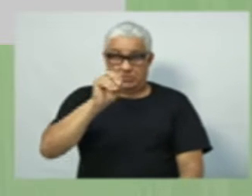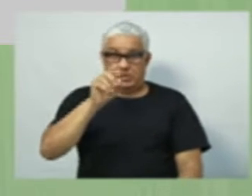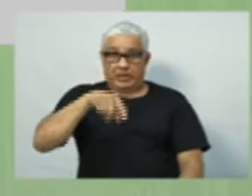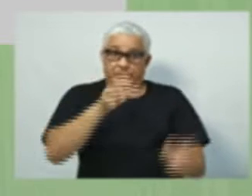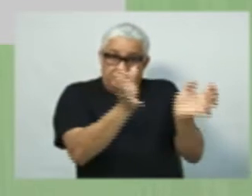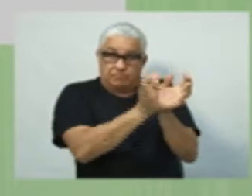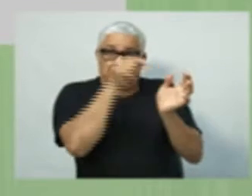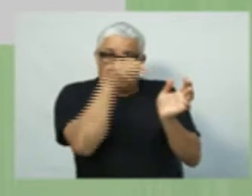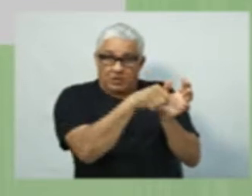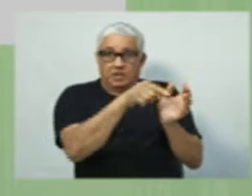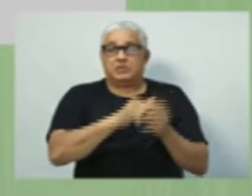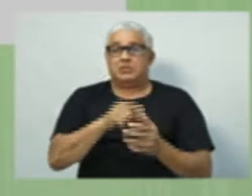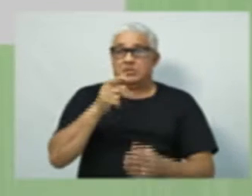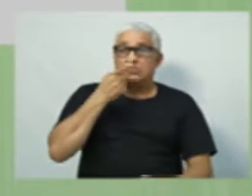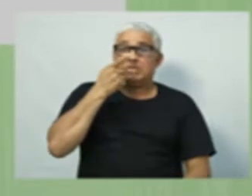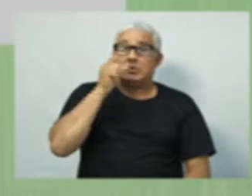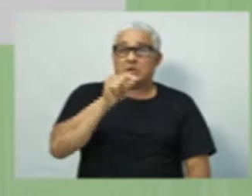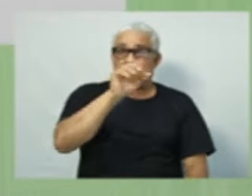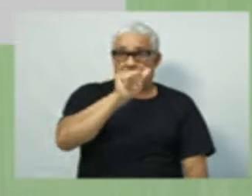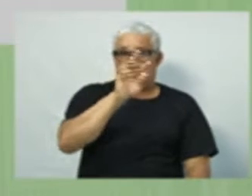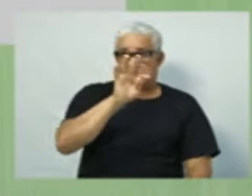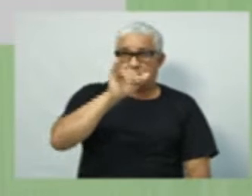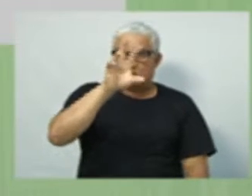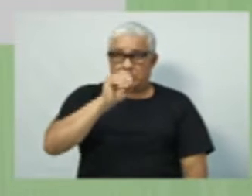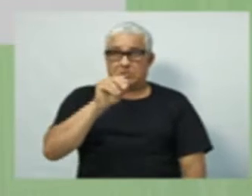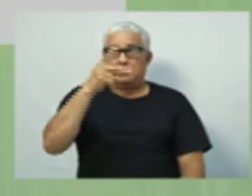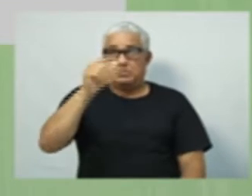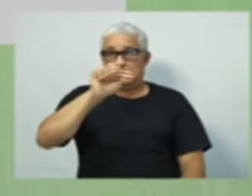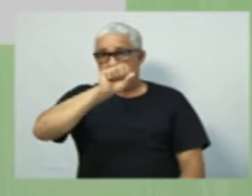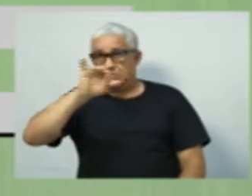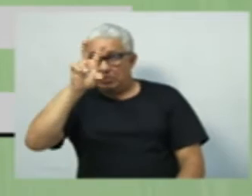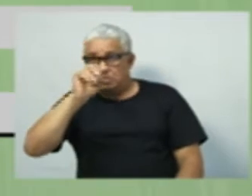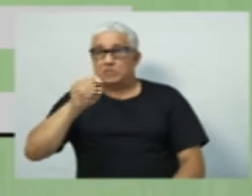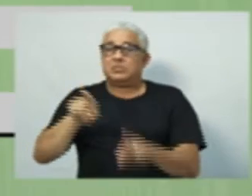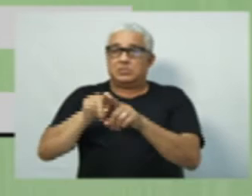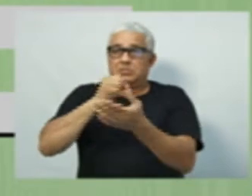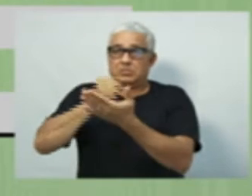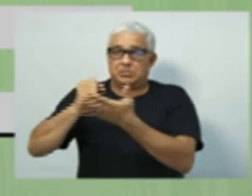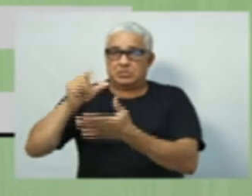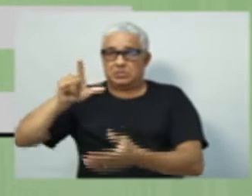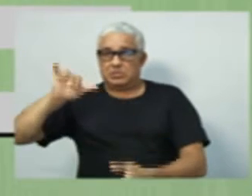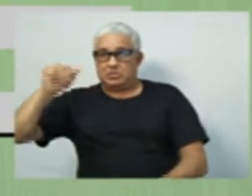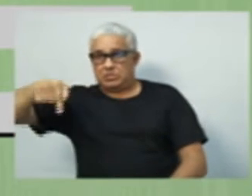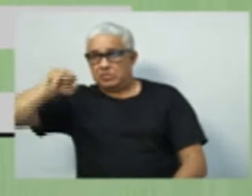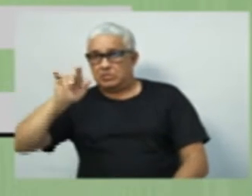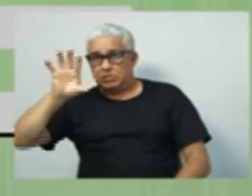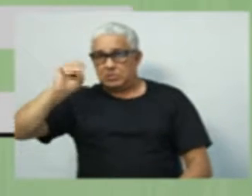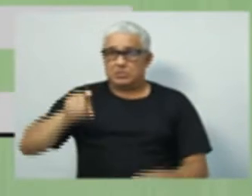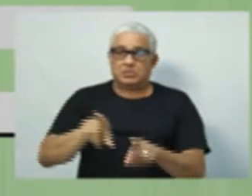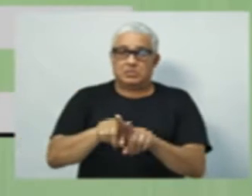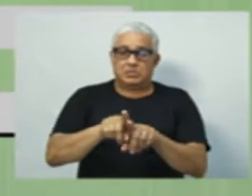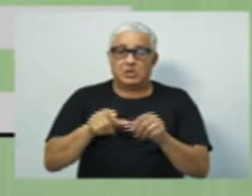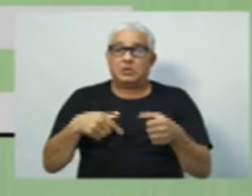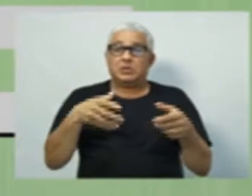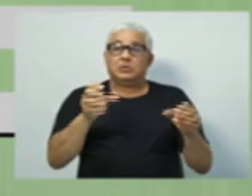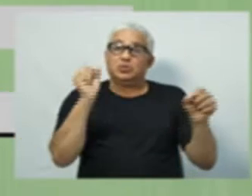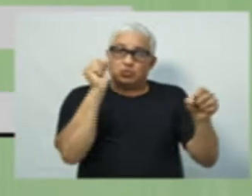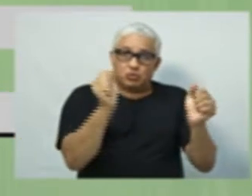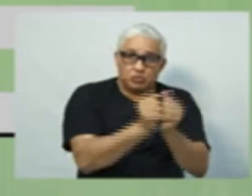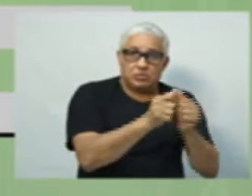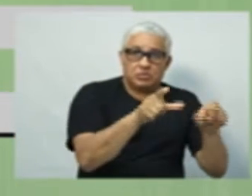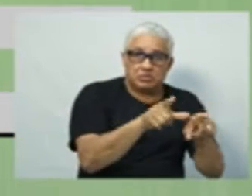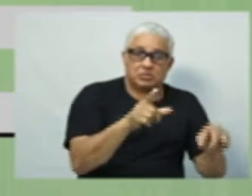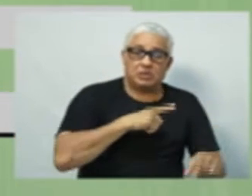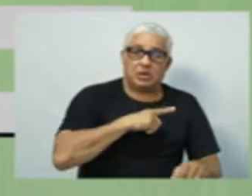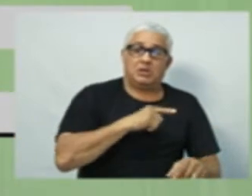patrimonial nós falamos que estão no ativo passivo e patrimônio líquido na outra parte eu tenho junto o passivo eo